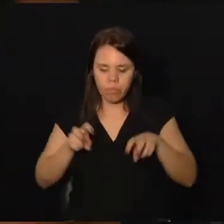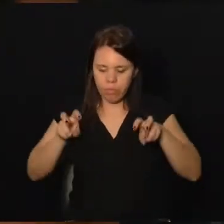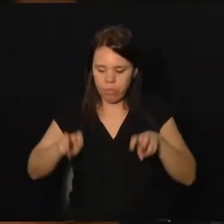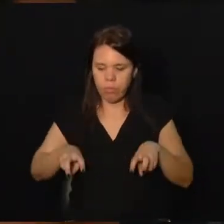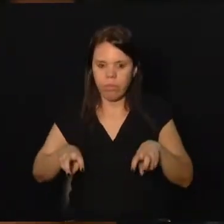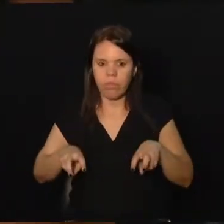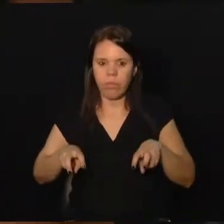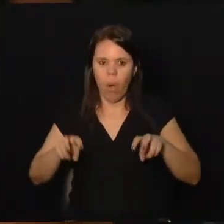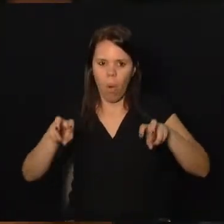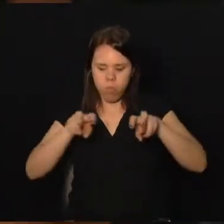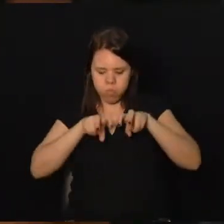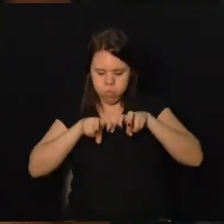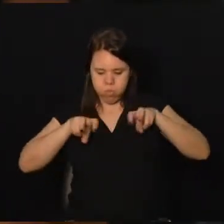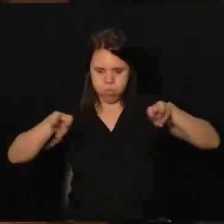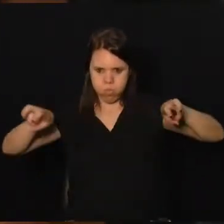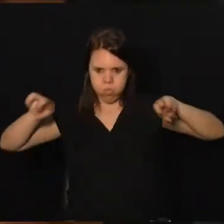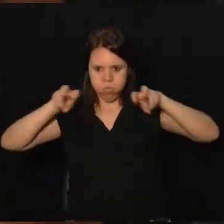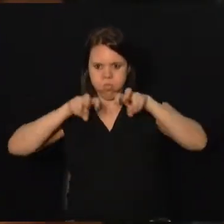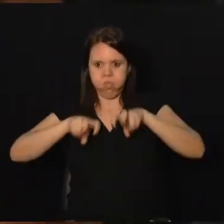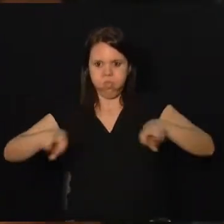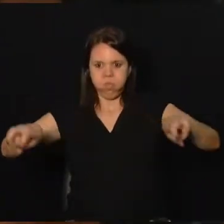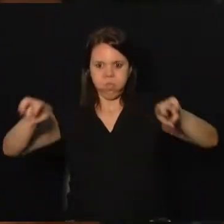era o ginásio, né, a quadra,